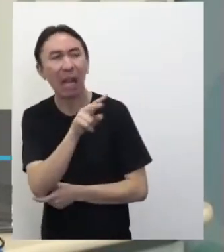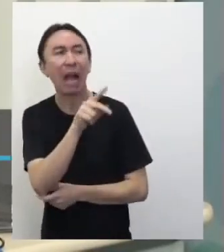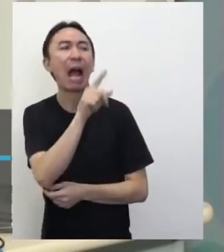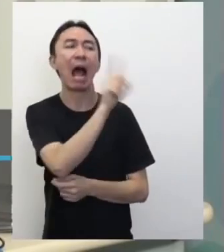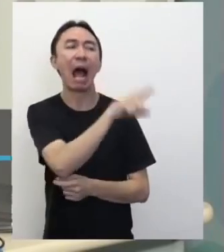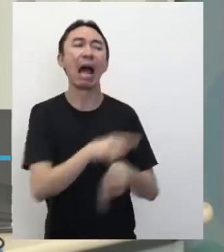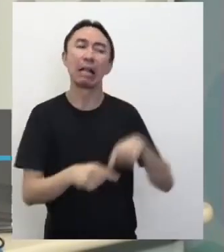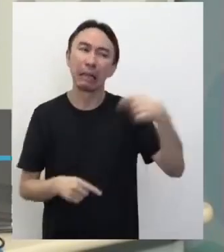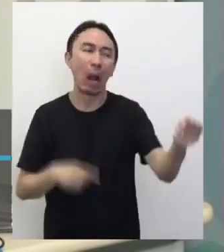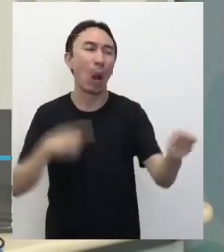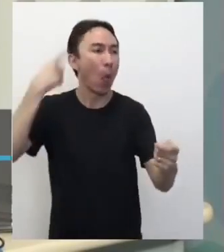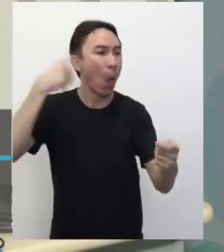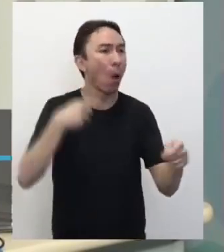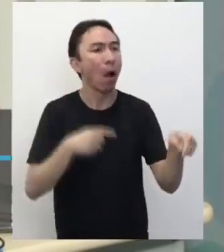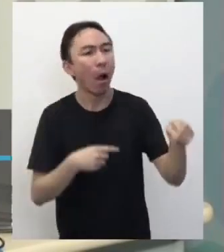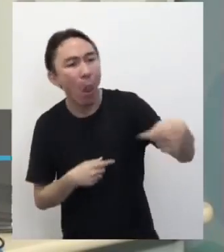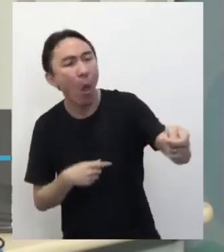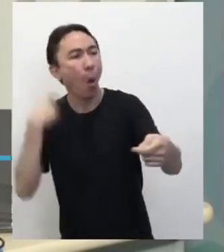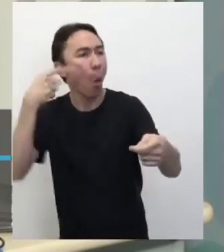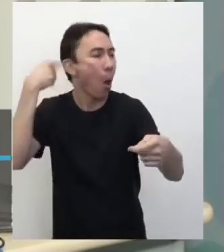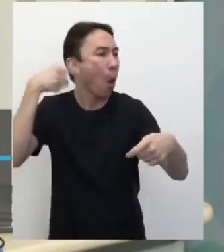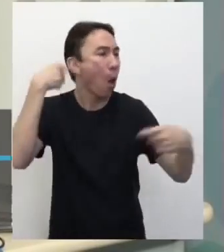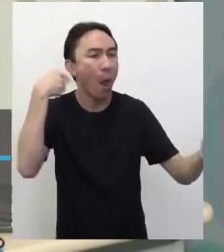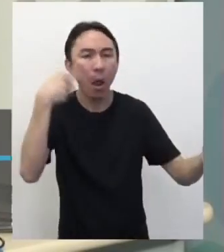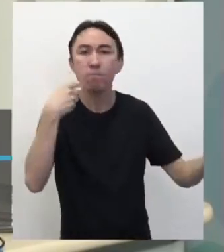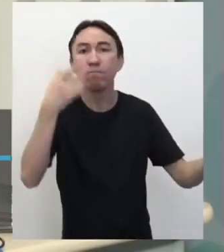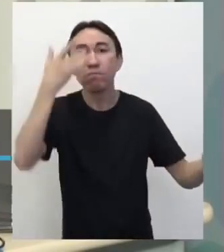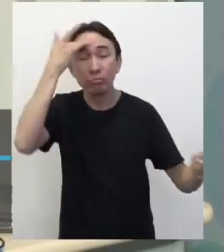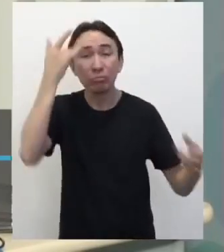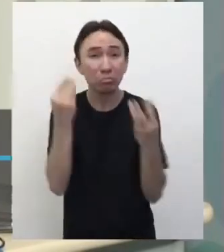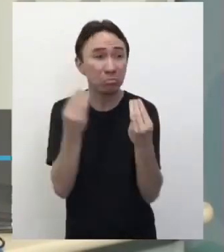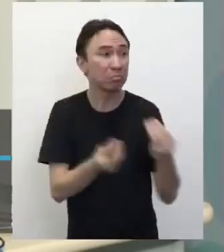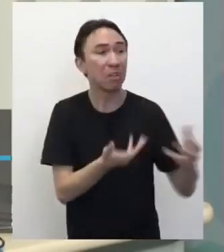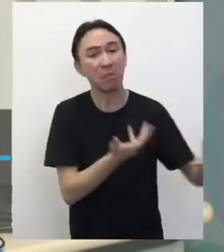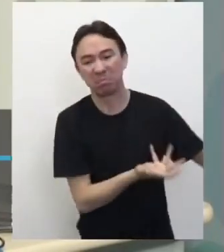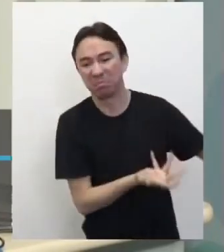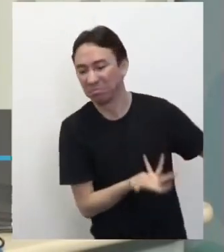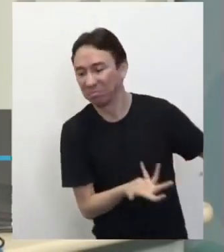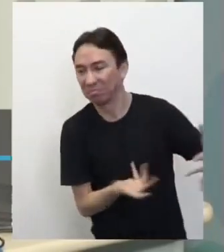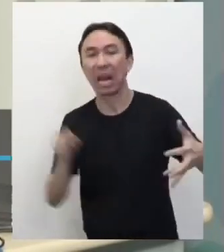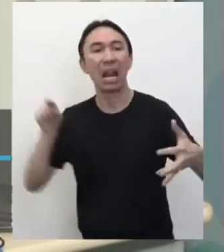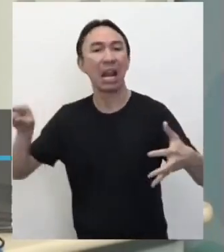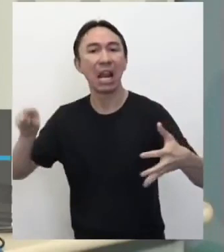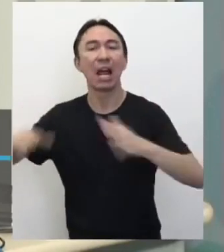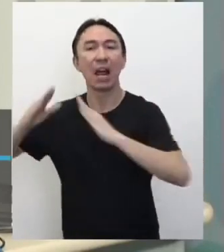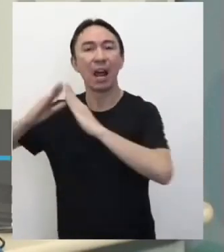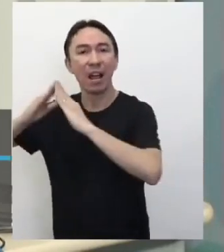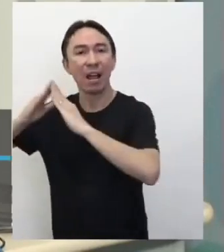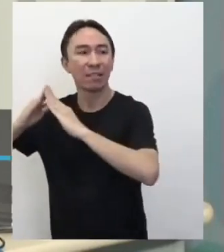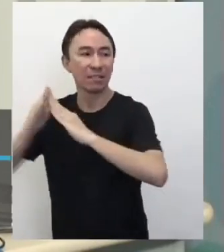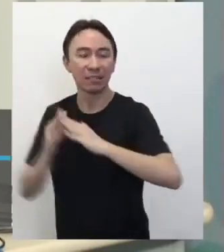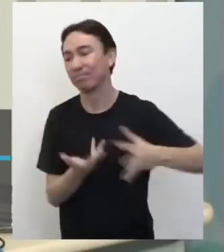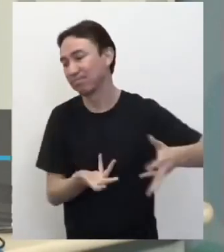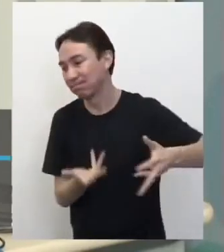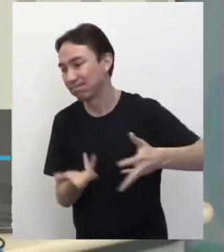você é louco, você é louco. E vai levando as pessoas para essa casa, aprisionando-as para poder estudá-las.